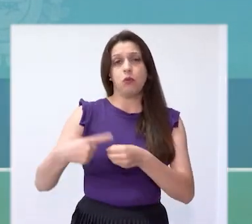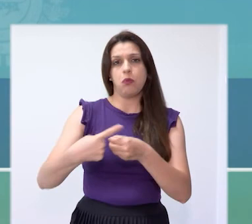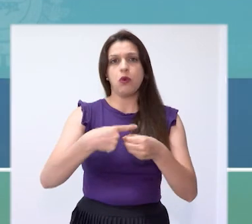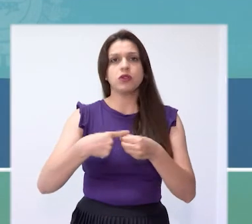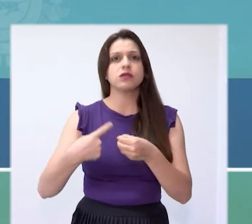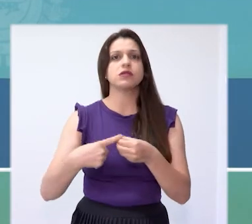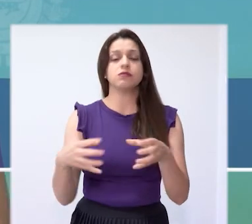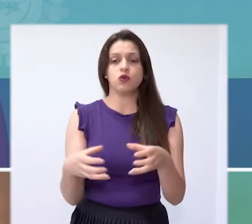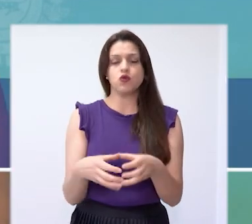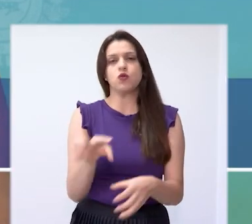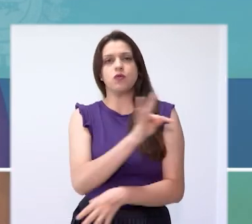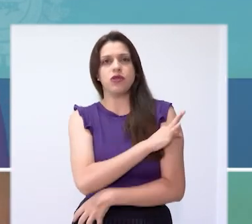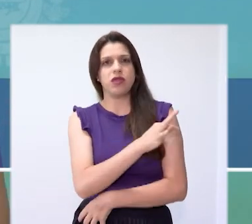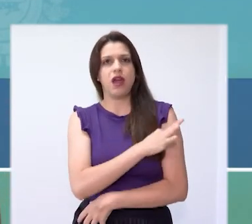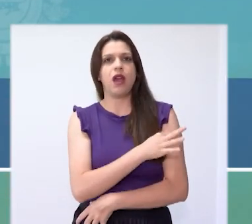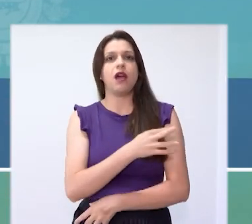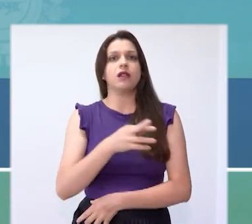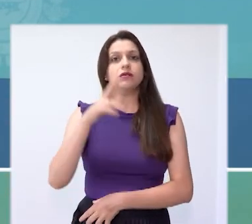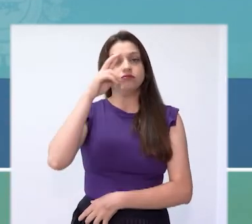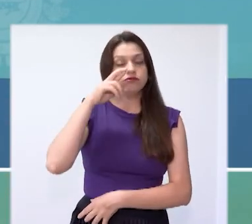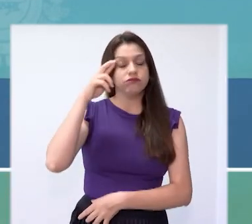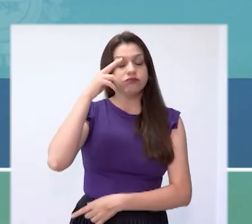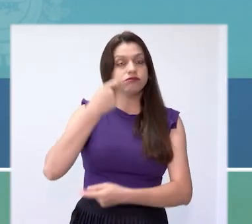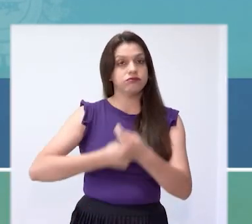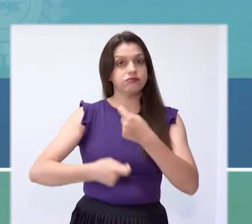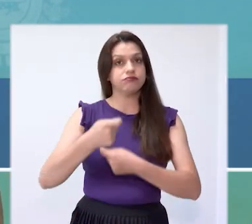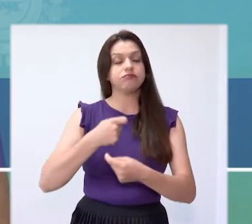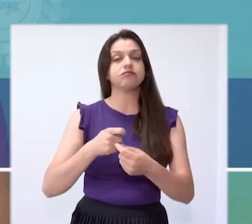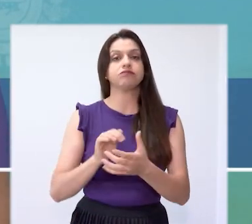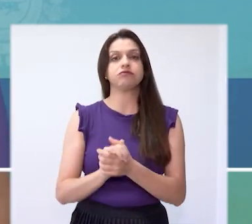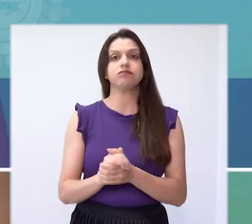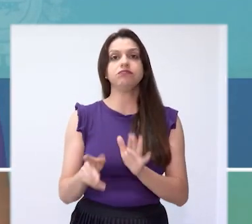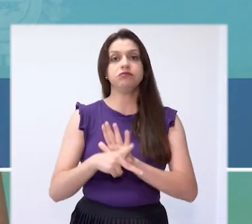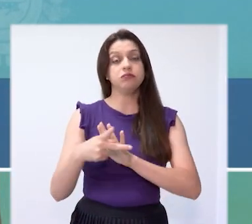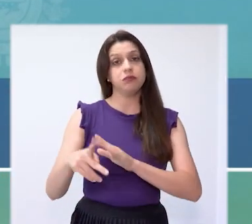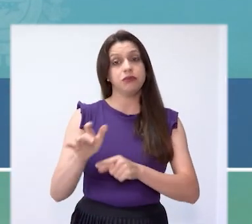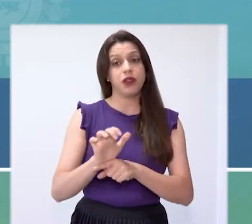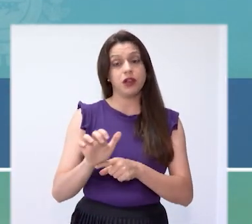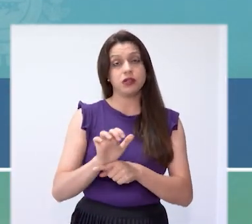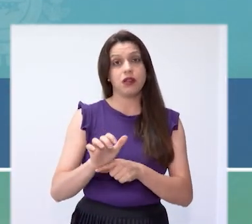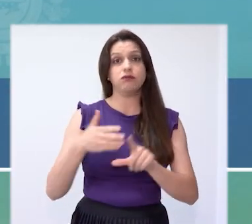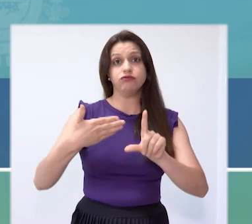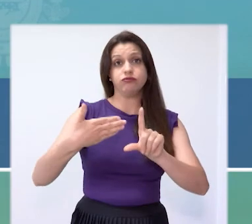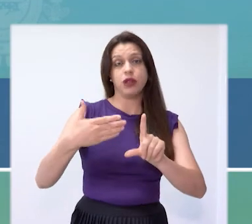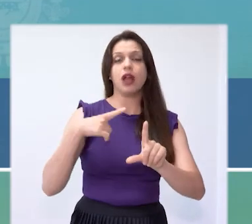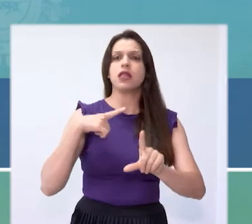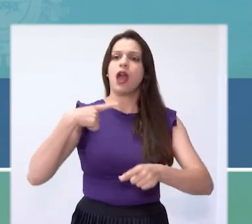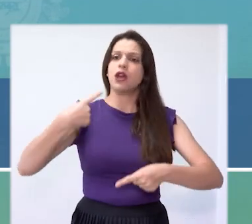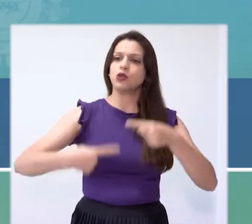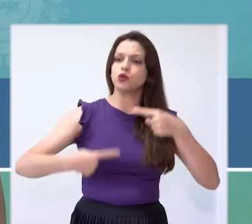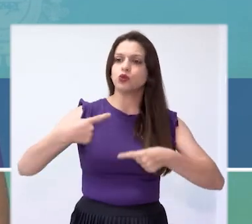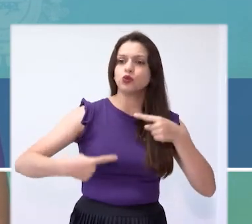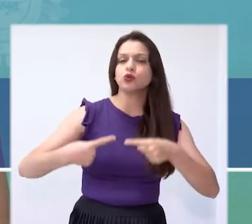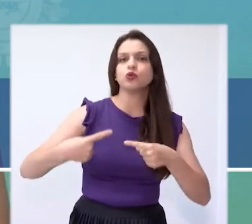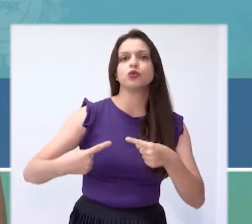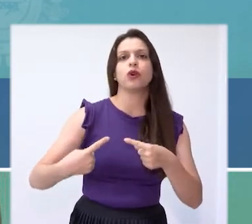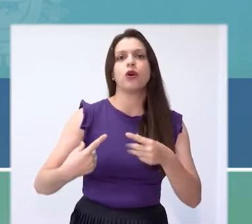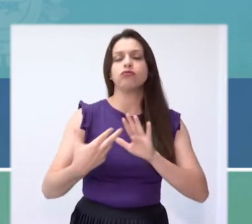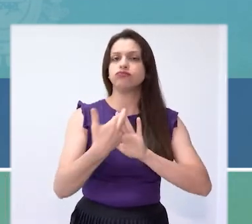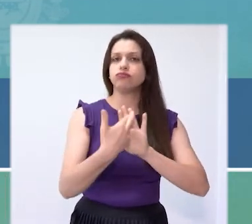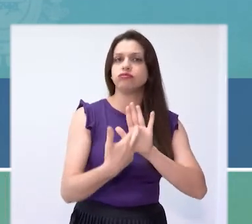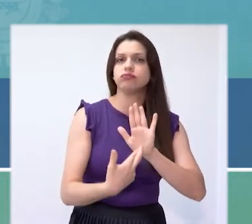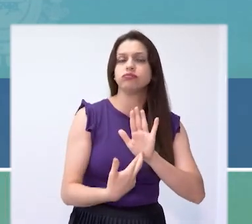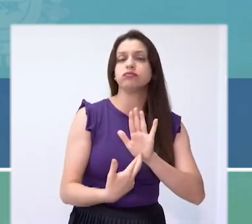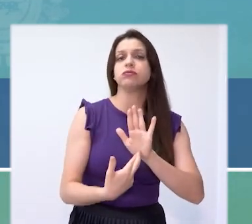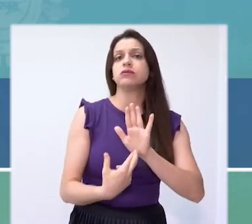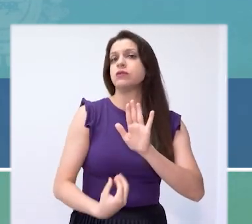os municípios, com um grupo de técnicos, gestores municipais e de instituições do Estado, onde nós discutimos